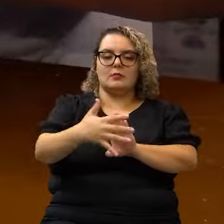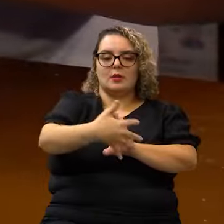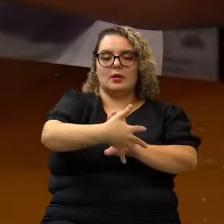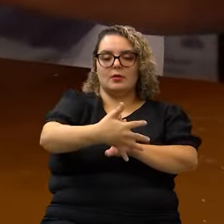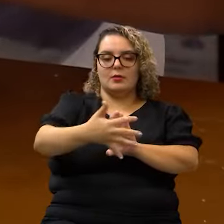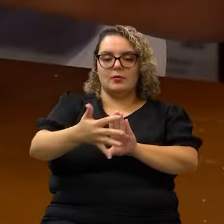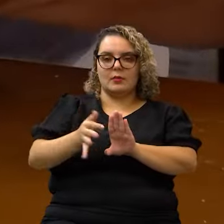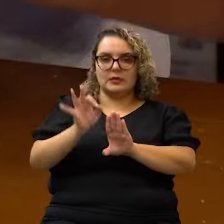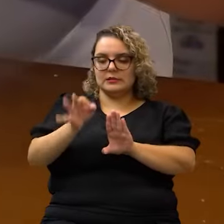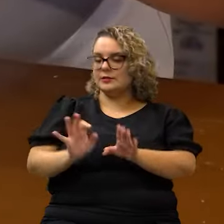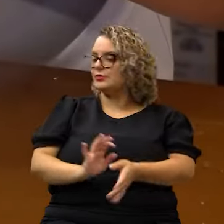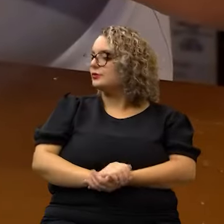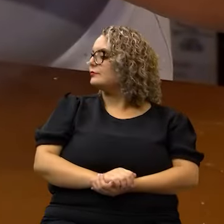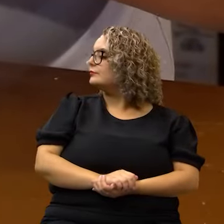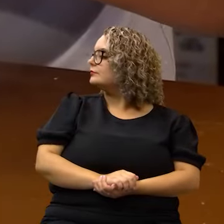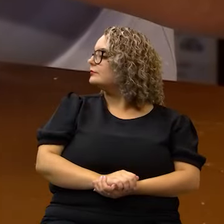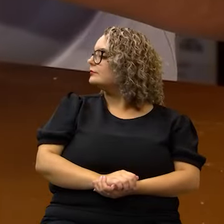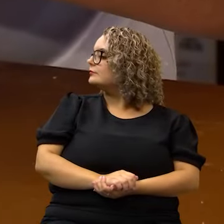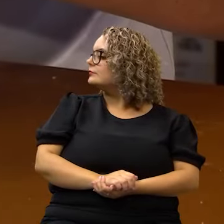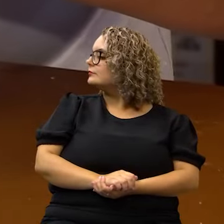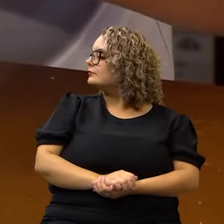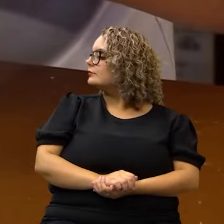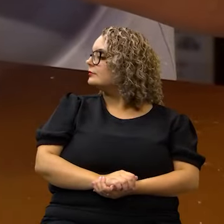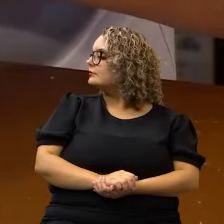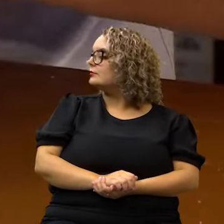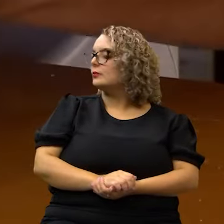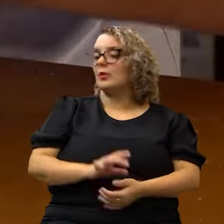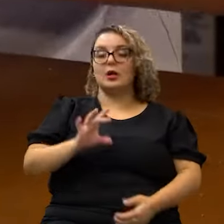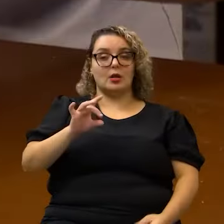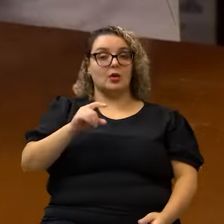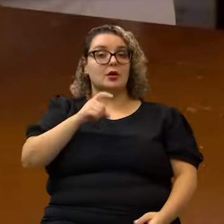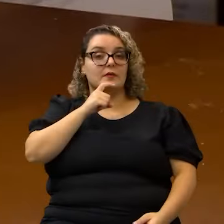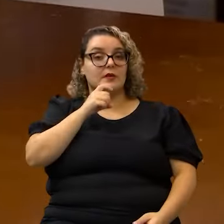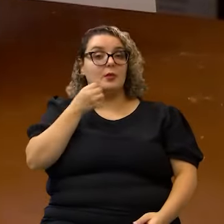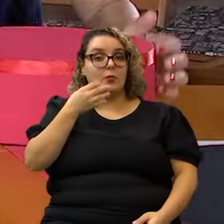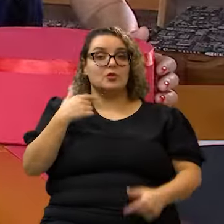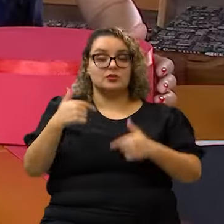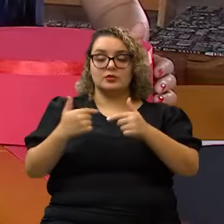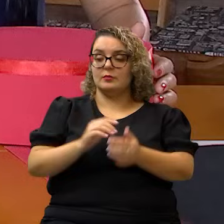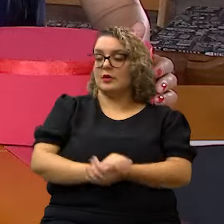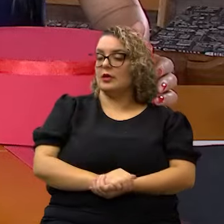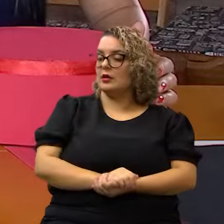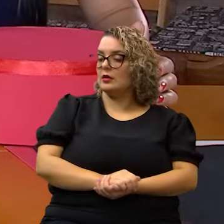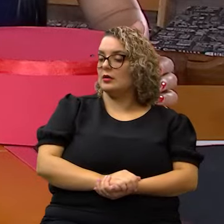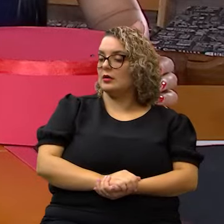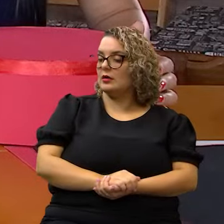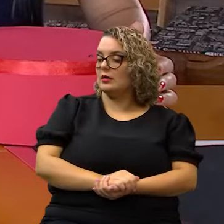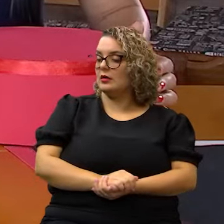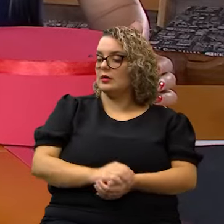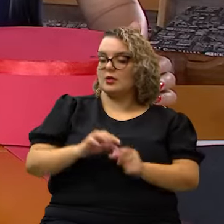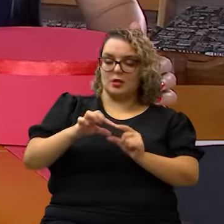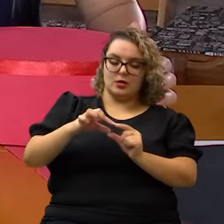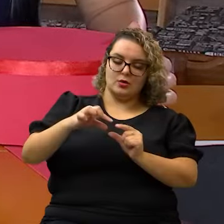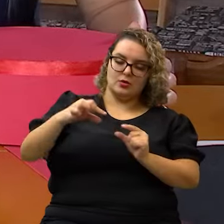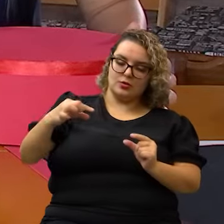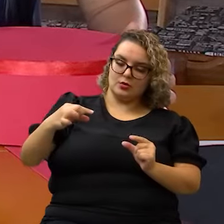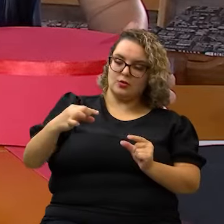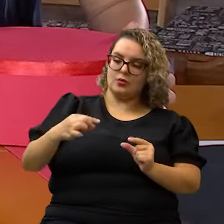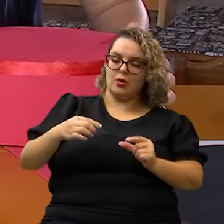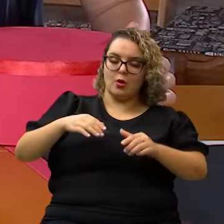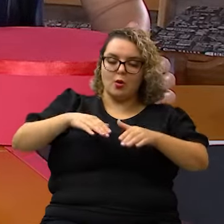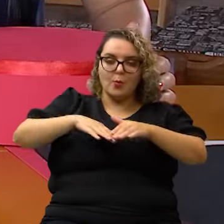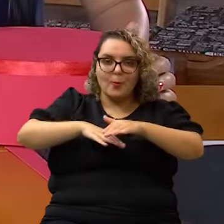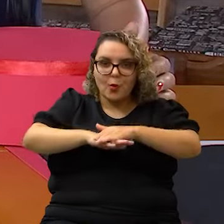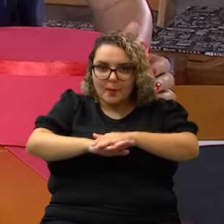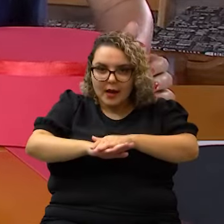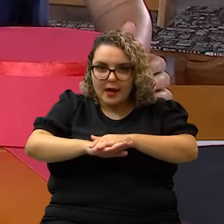você vai acertando. Cola fria é muito boa de trabalhar. Então você colocou aquela outra faixinha. Isso,